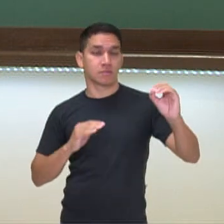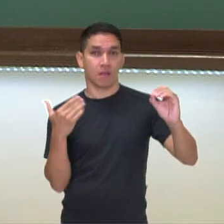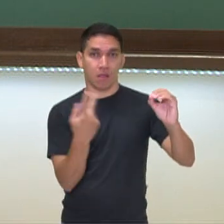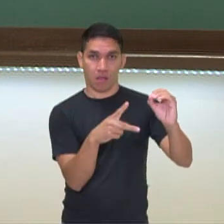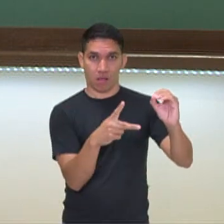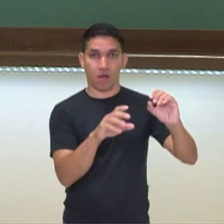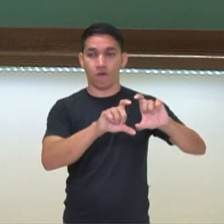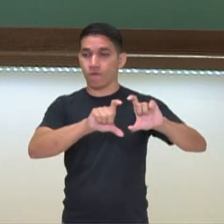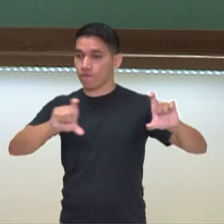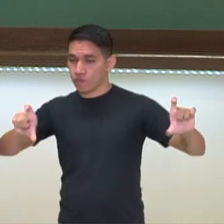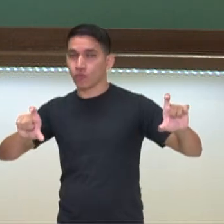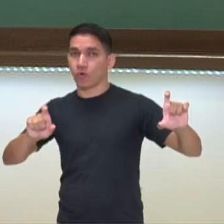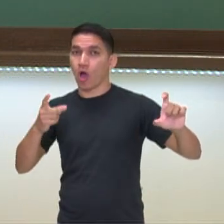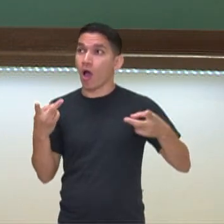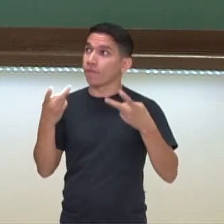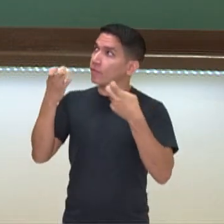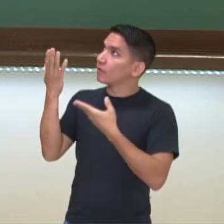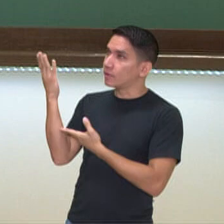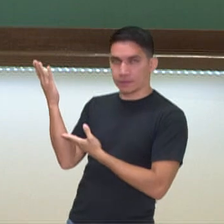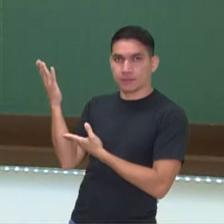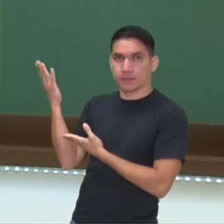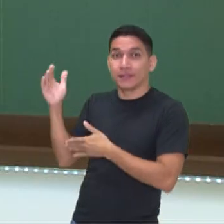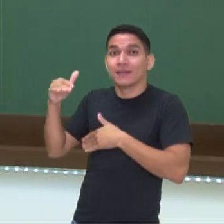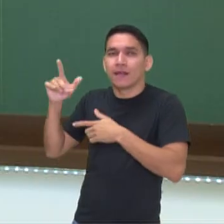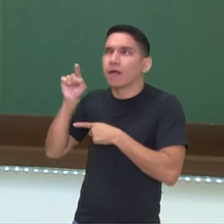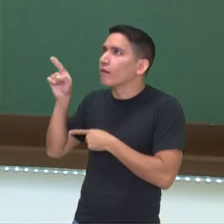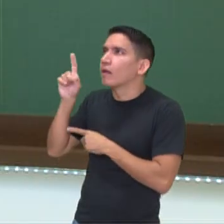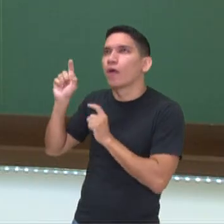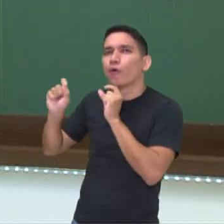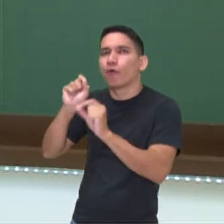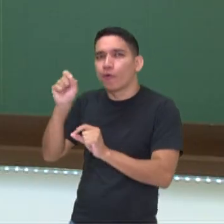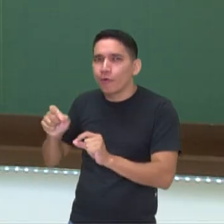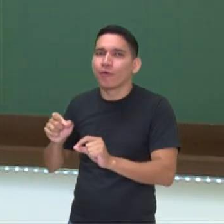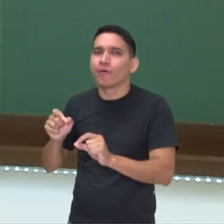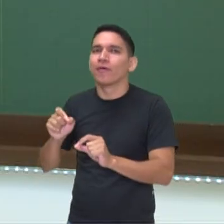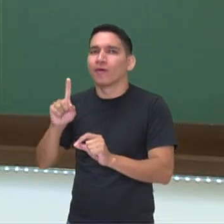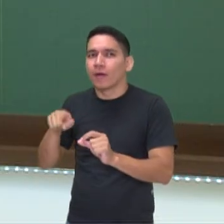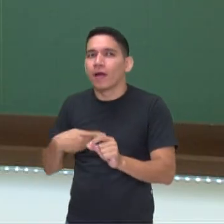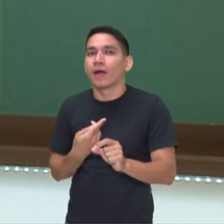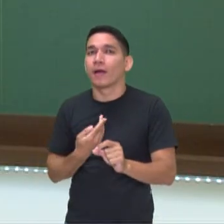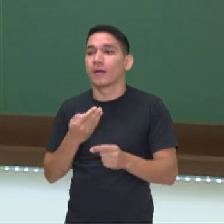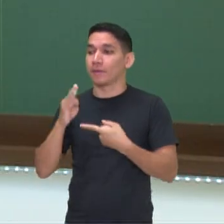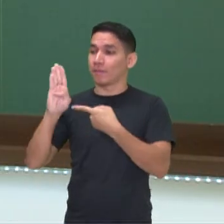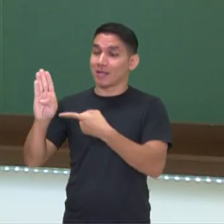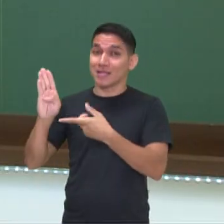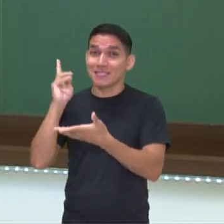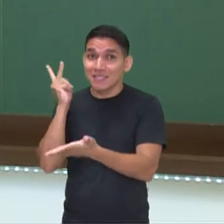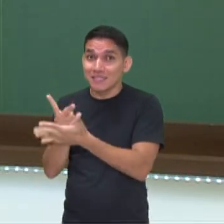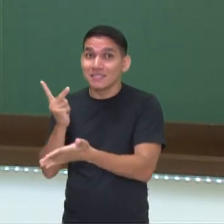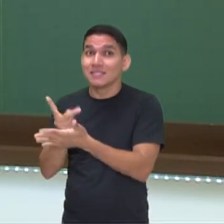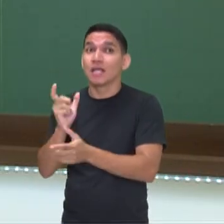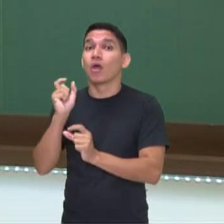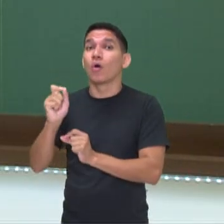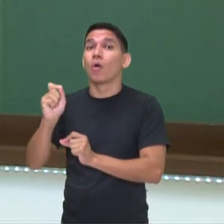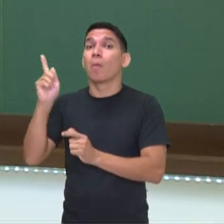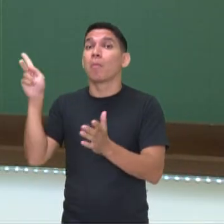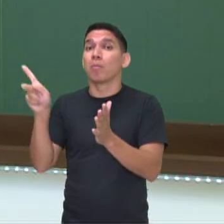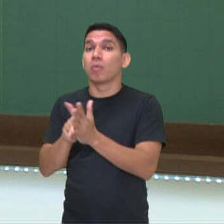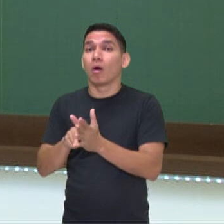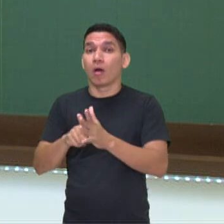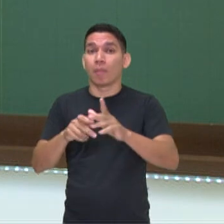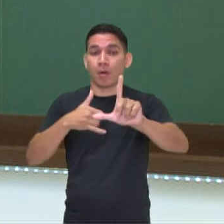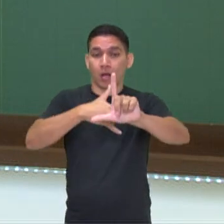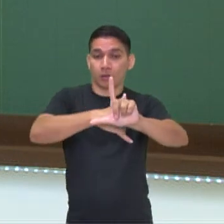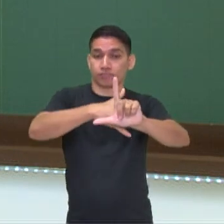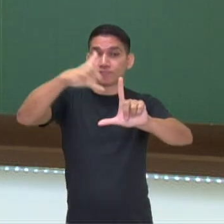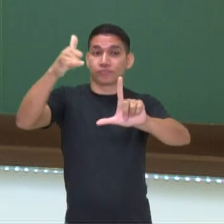função, olhando para o gráfico, tá? Então, aqui, o nosso coeficiente linear é sempre onde a reta corta lá o